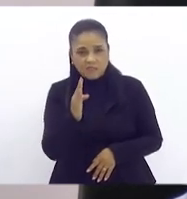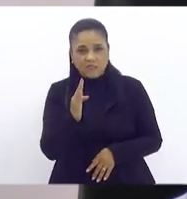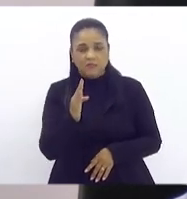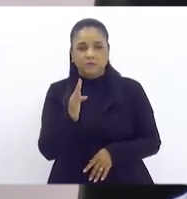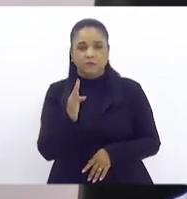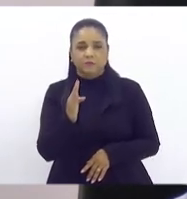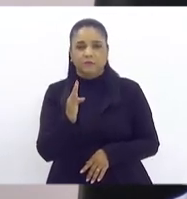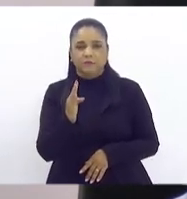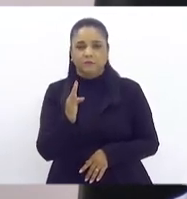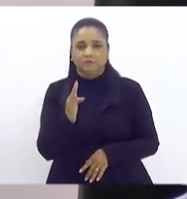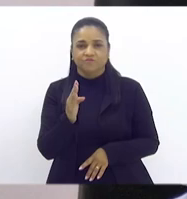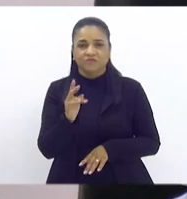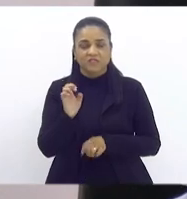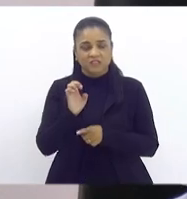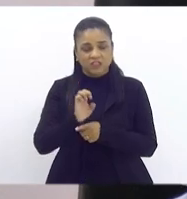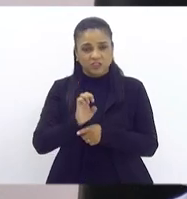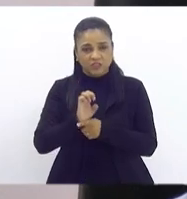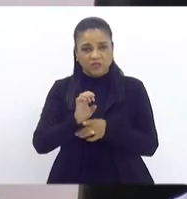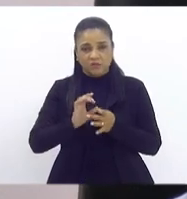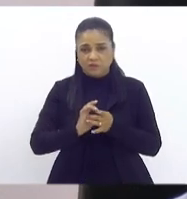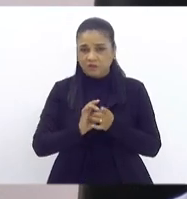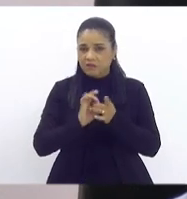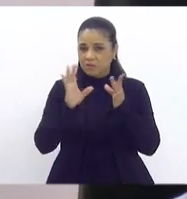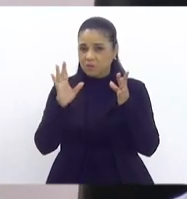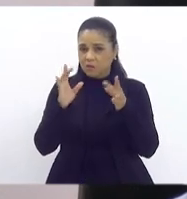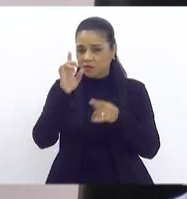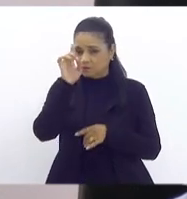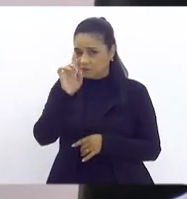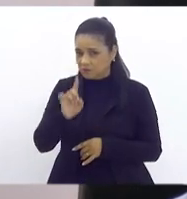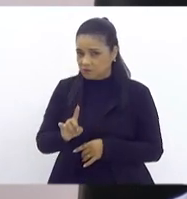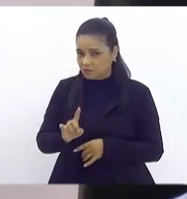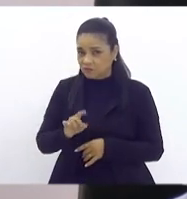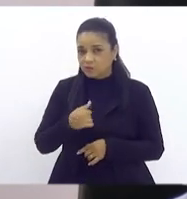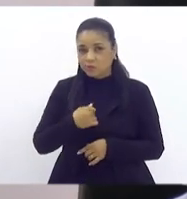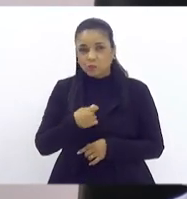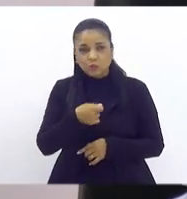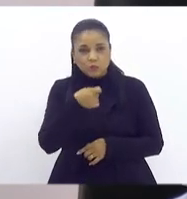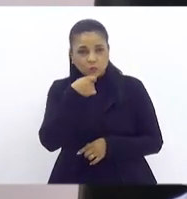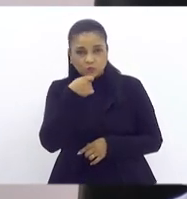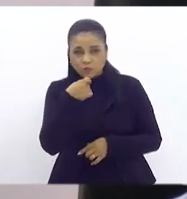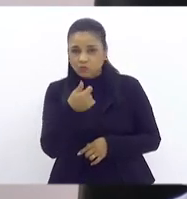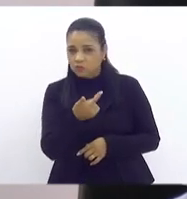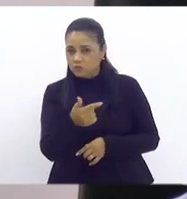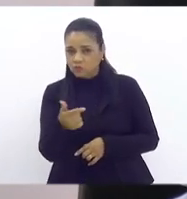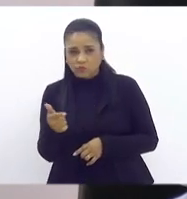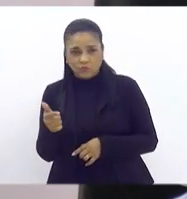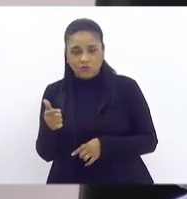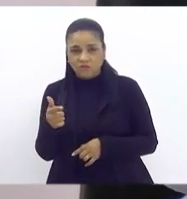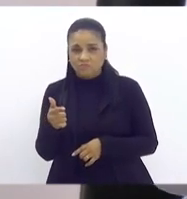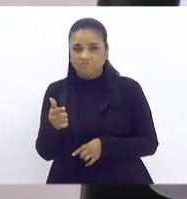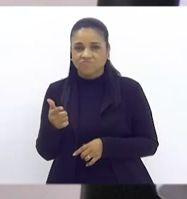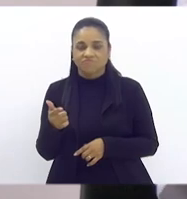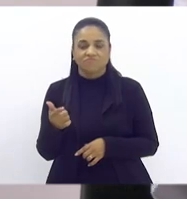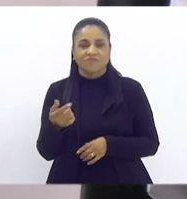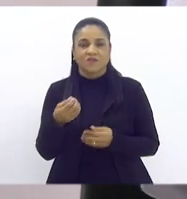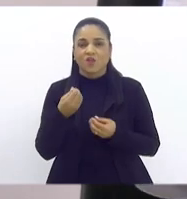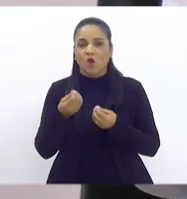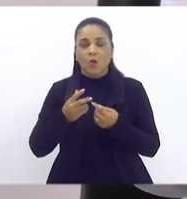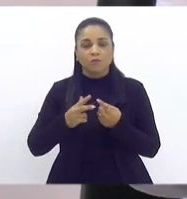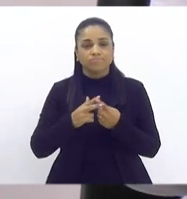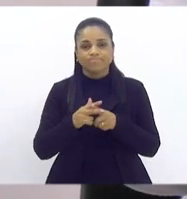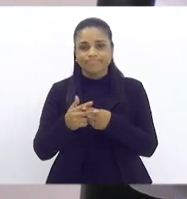como enquanto estado democrático de direito que não há Reparações contundentes em casos de